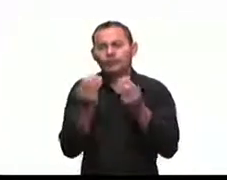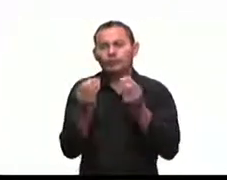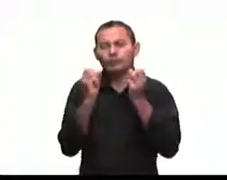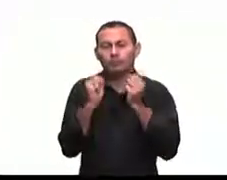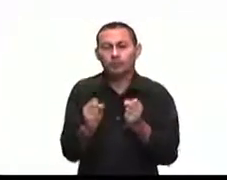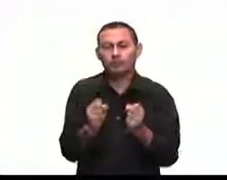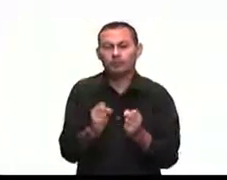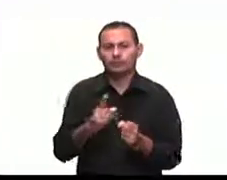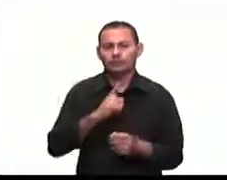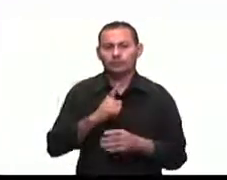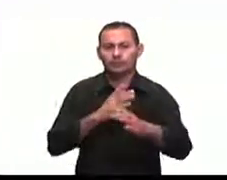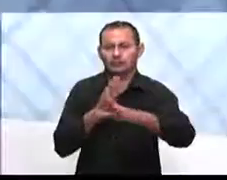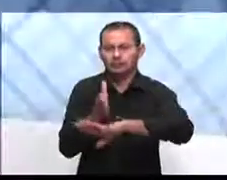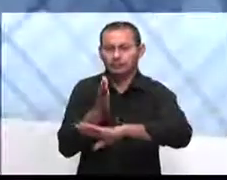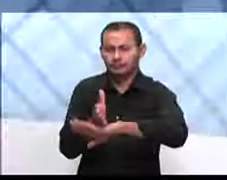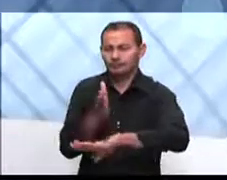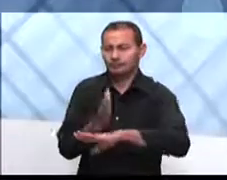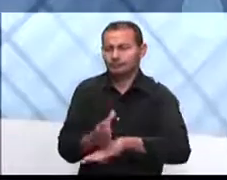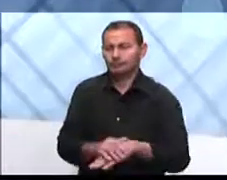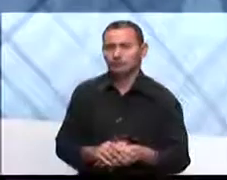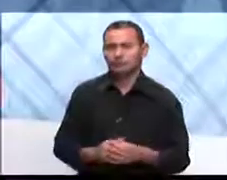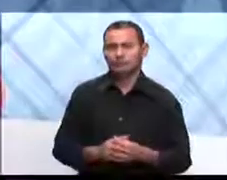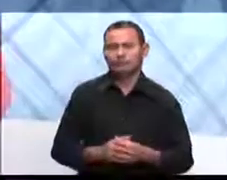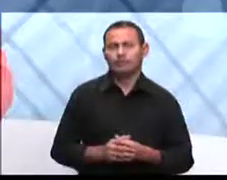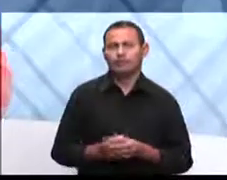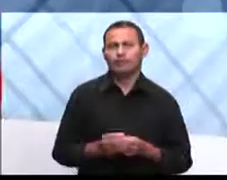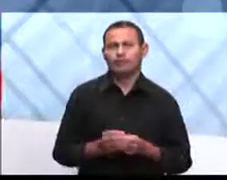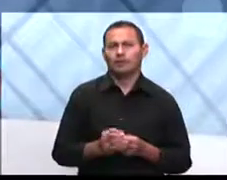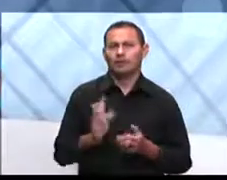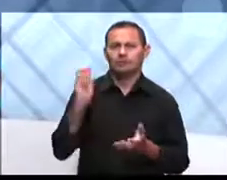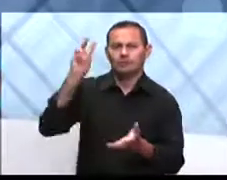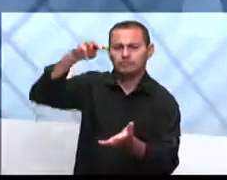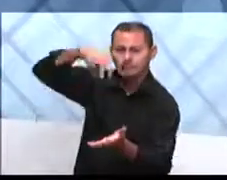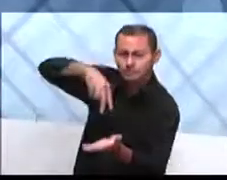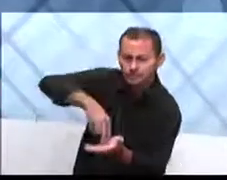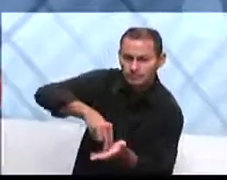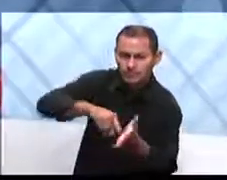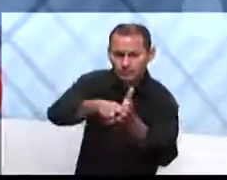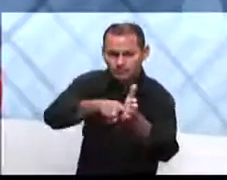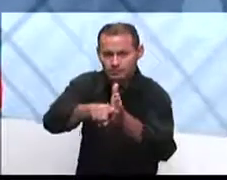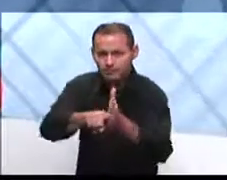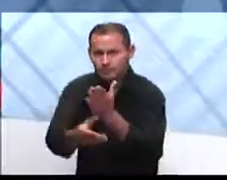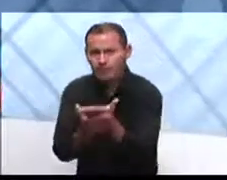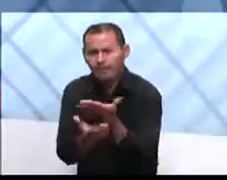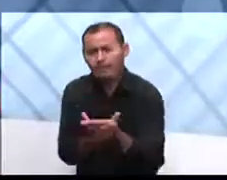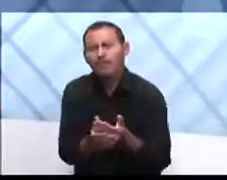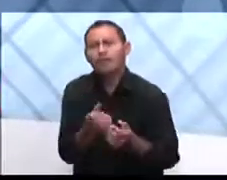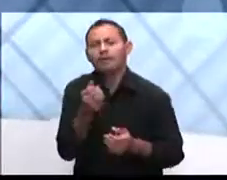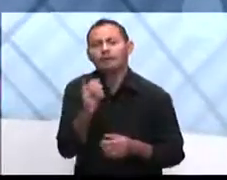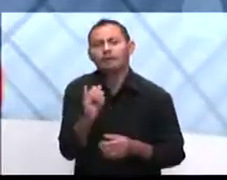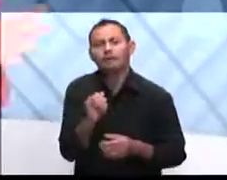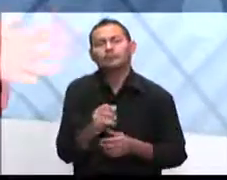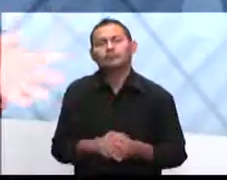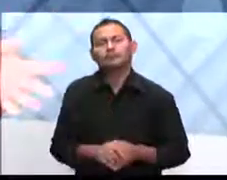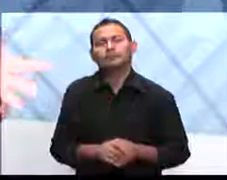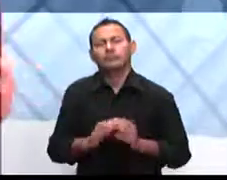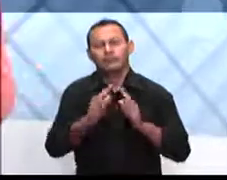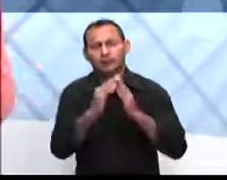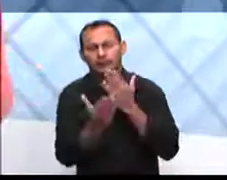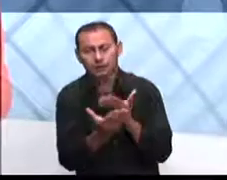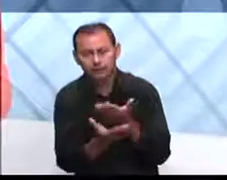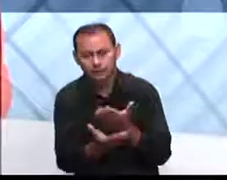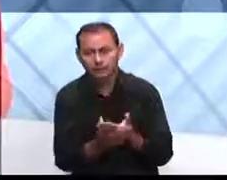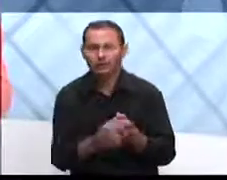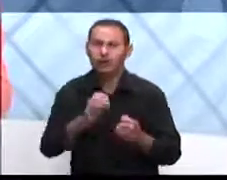poderia ter acesso aos participantes dessa pesquisa, né? Então, as escolas